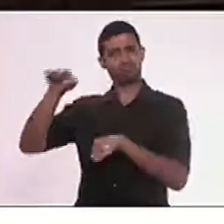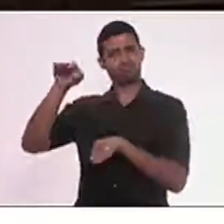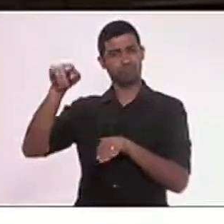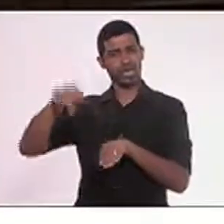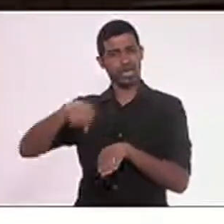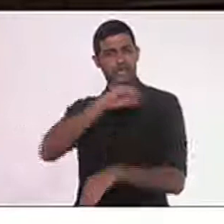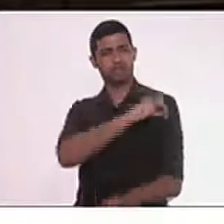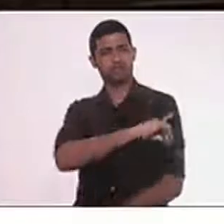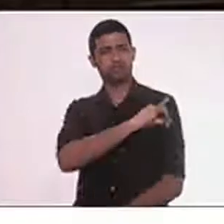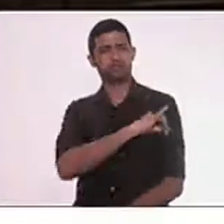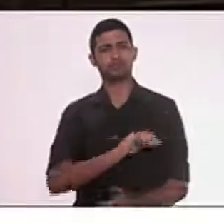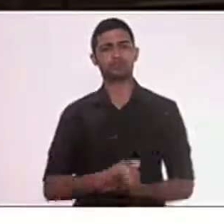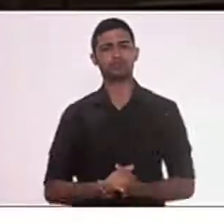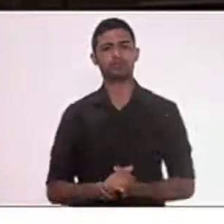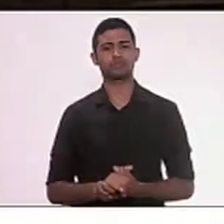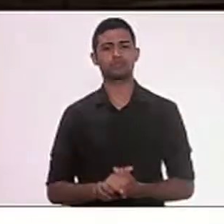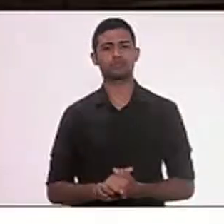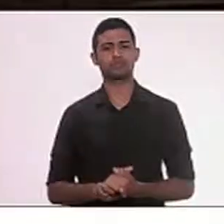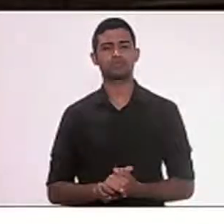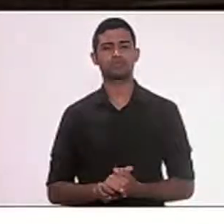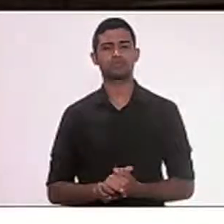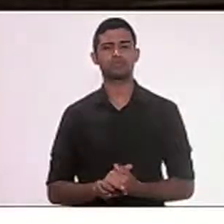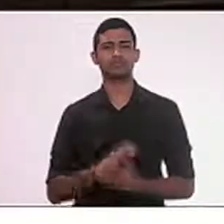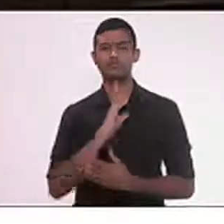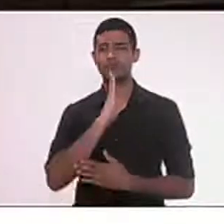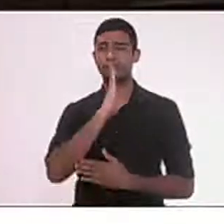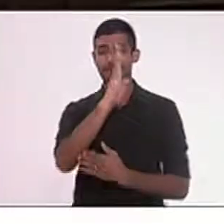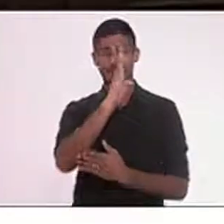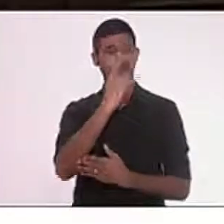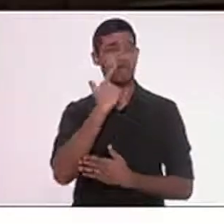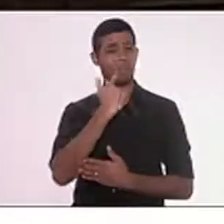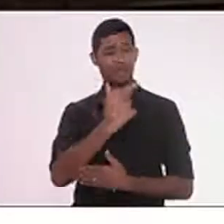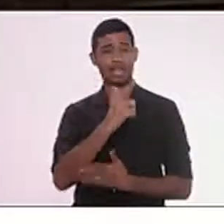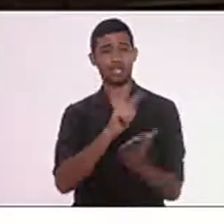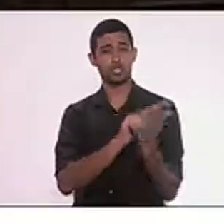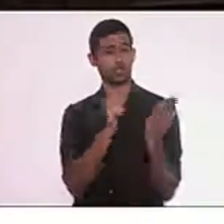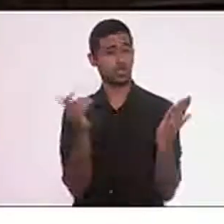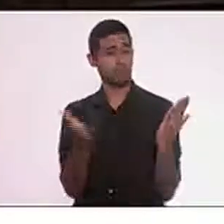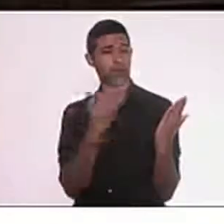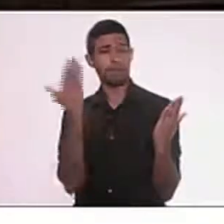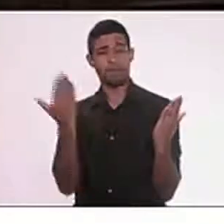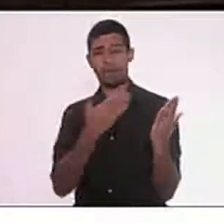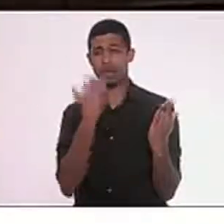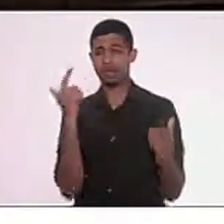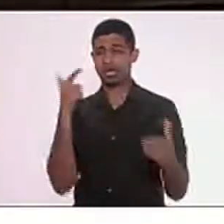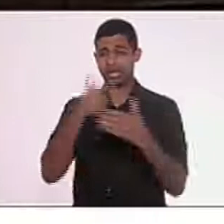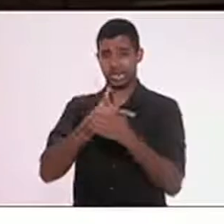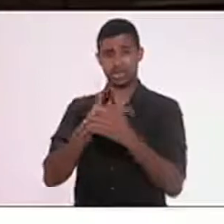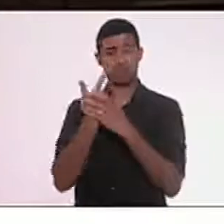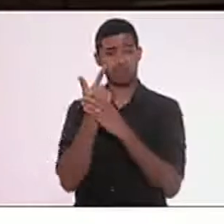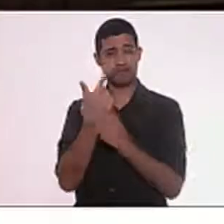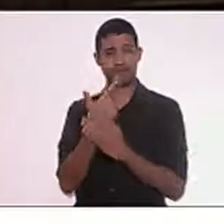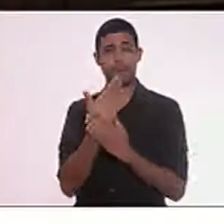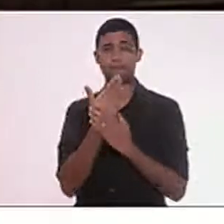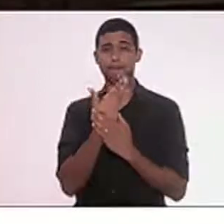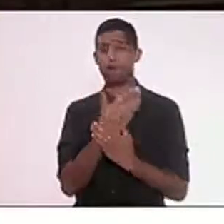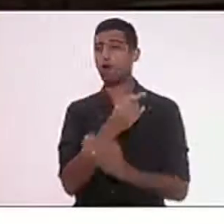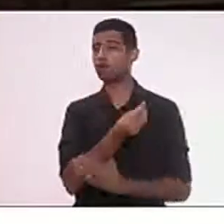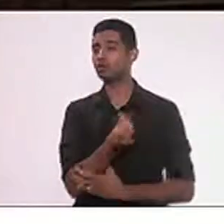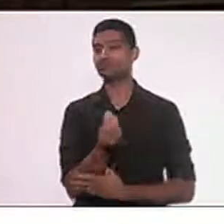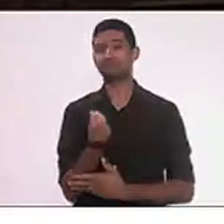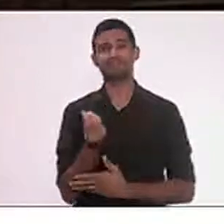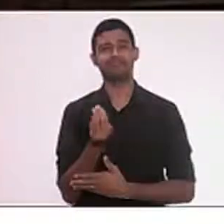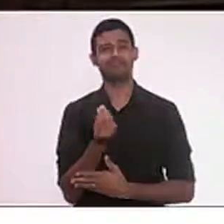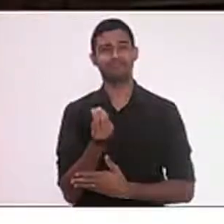Janeiro nas principais páginas criminais do nosso estado, que dão conta de um